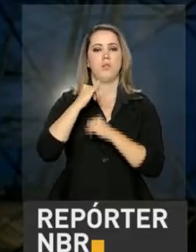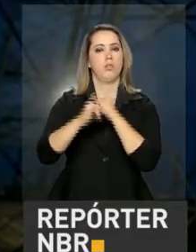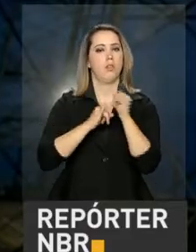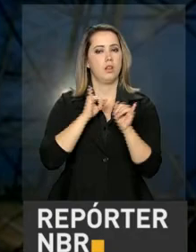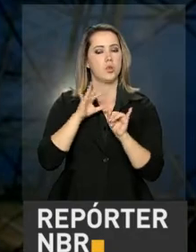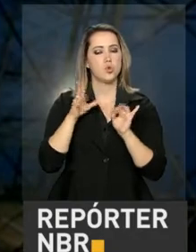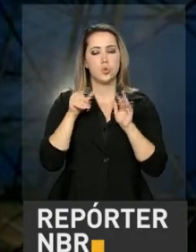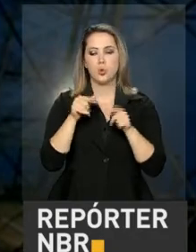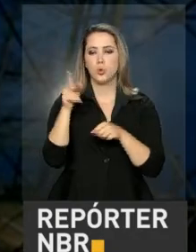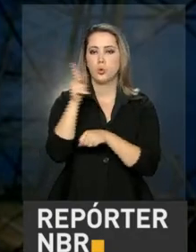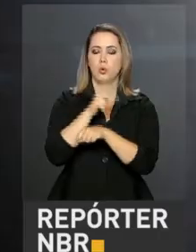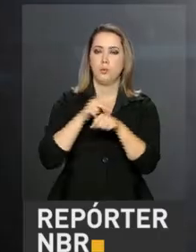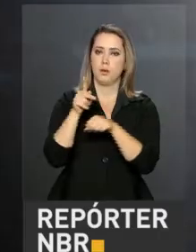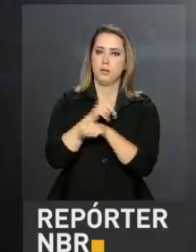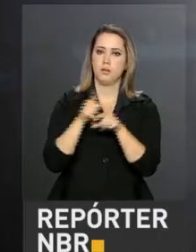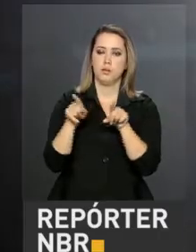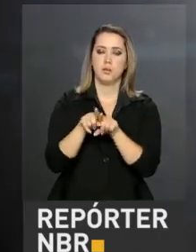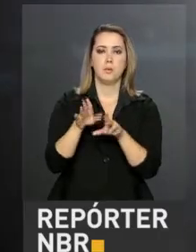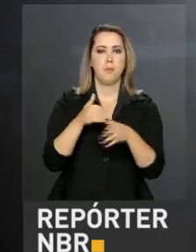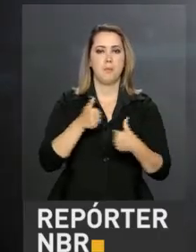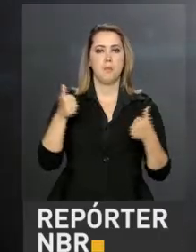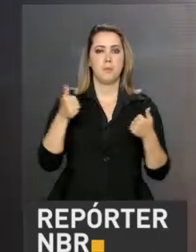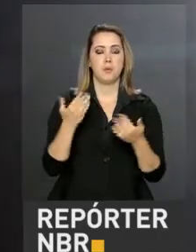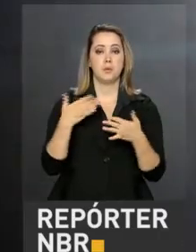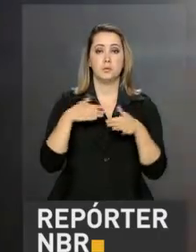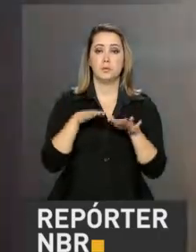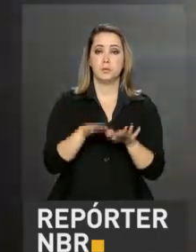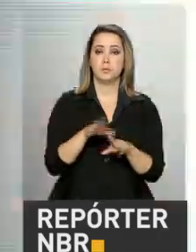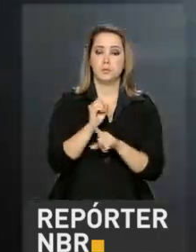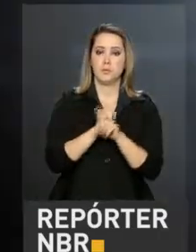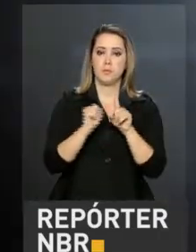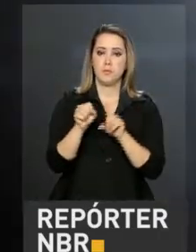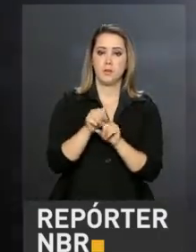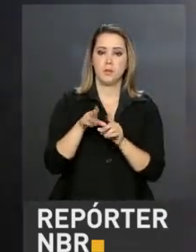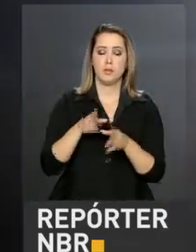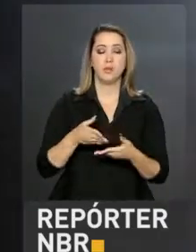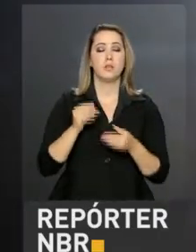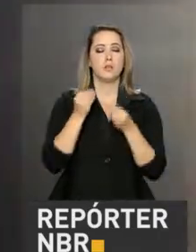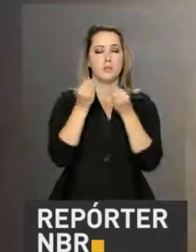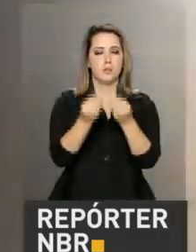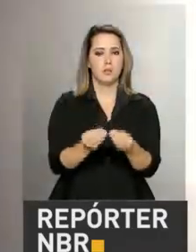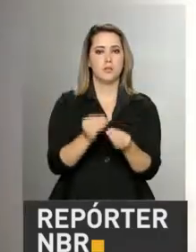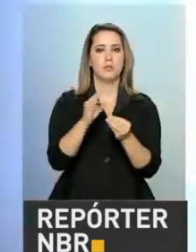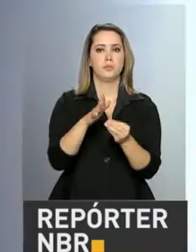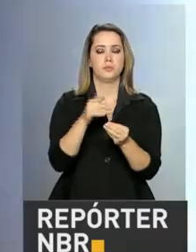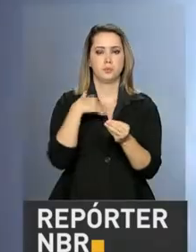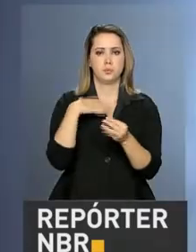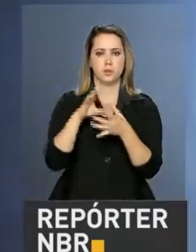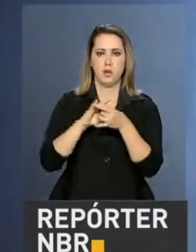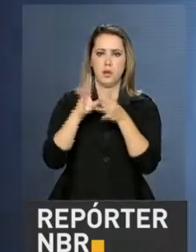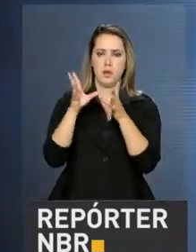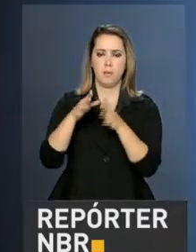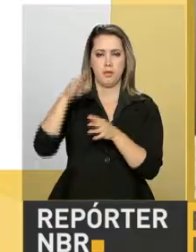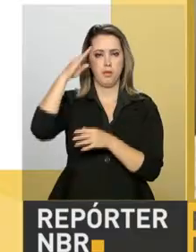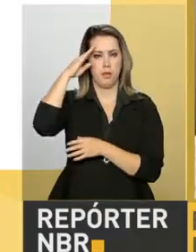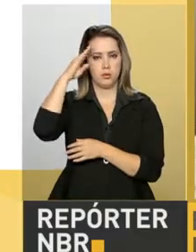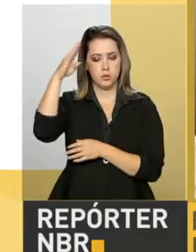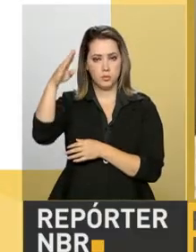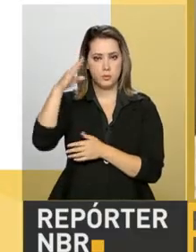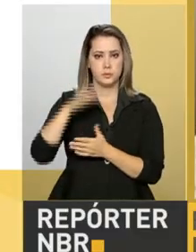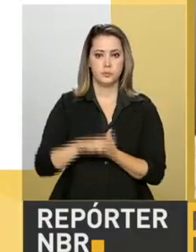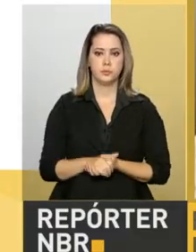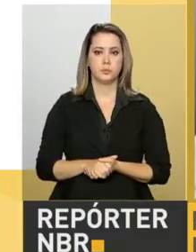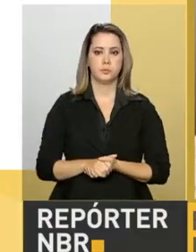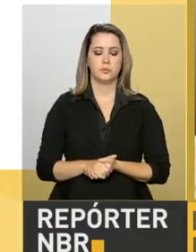brasileiro, permitindo maior inclusão social e, na área militar, assegurar a soberania e aumentar a capacidade operacional. Um